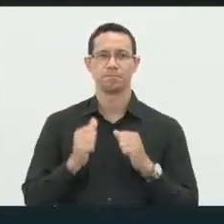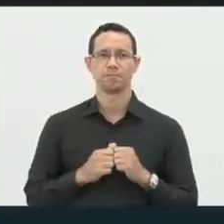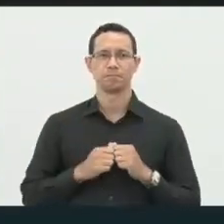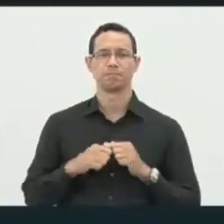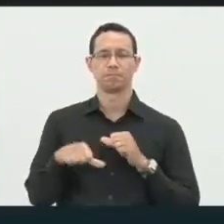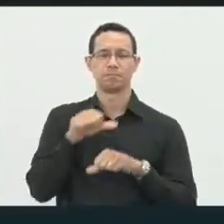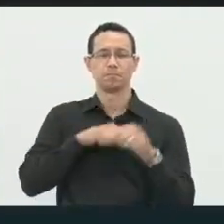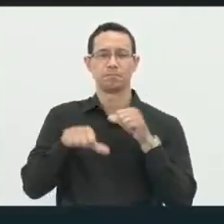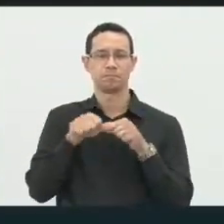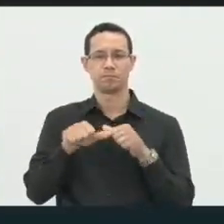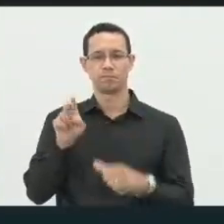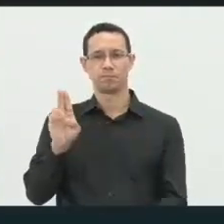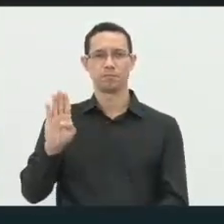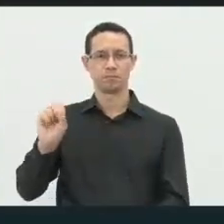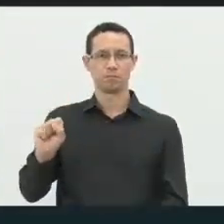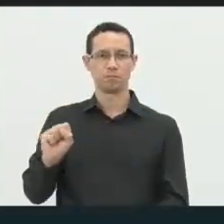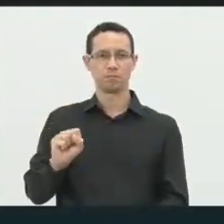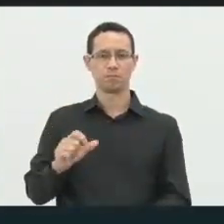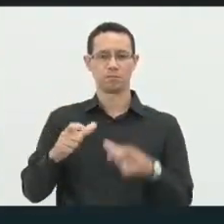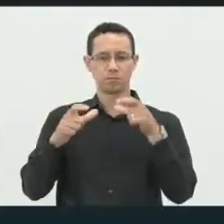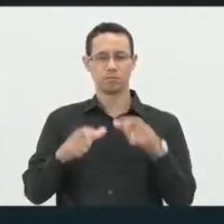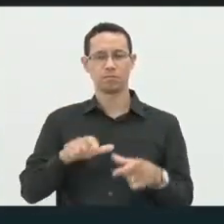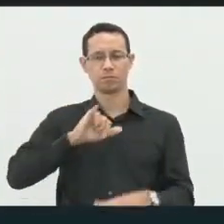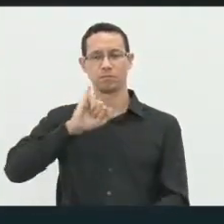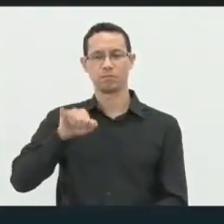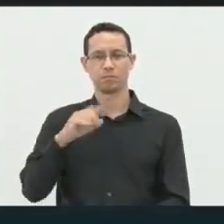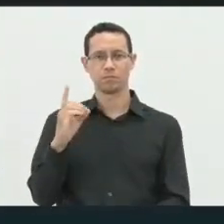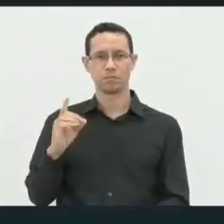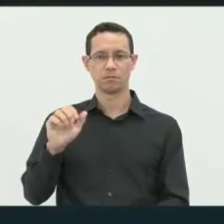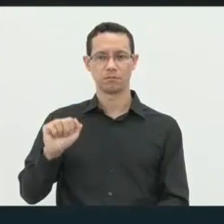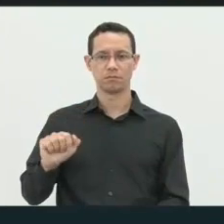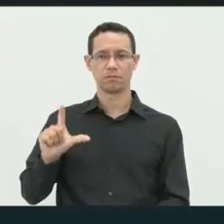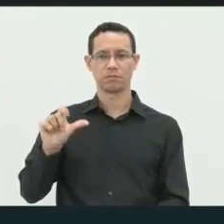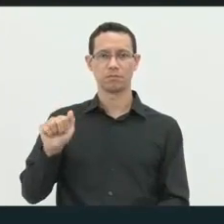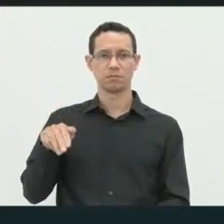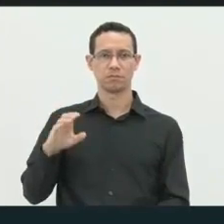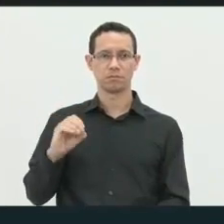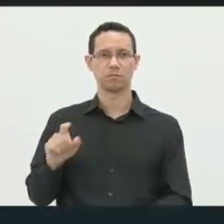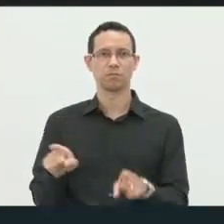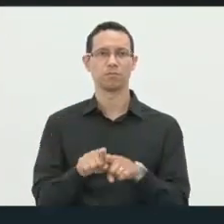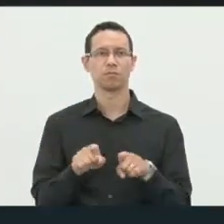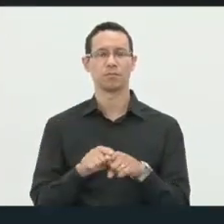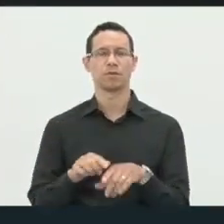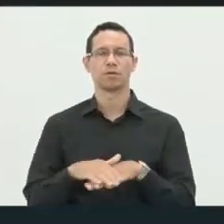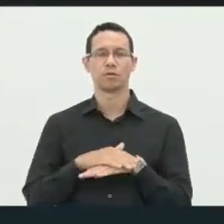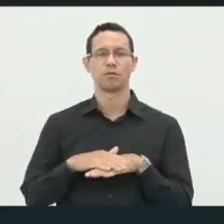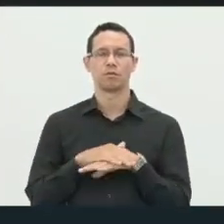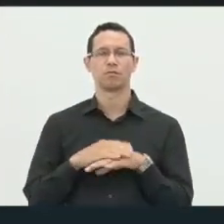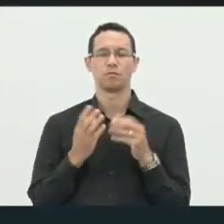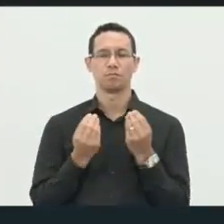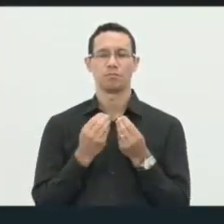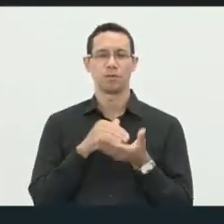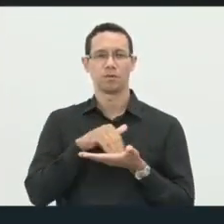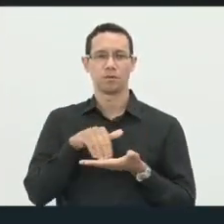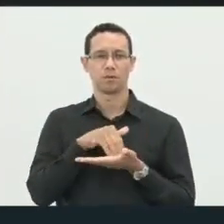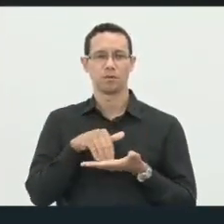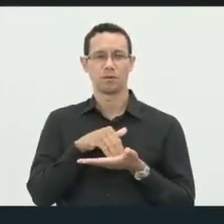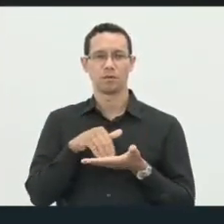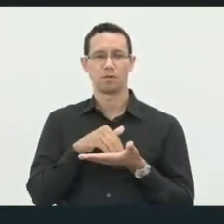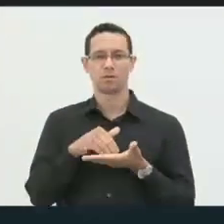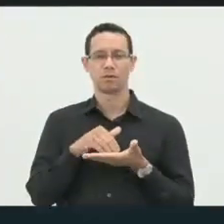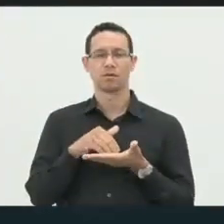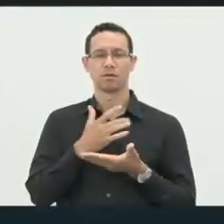do Jardim Álamo também estava faltando médico nós conversamos muito com a Secretaria de Saúde